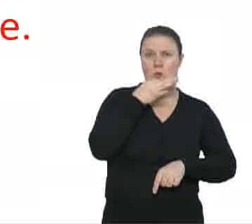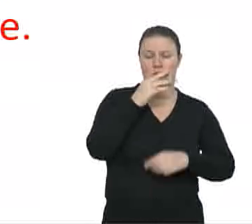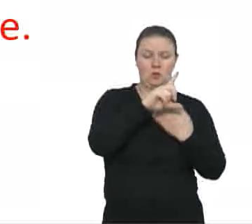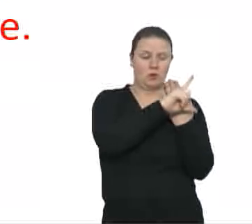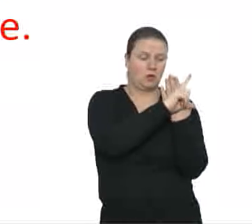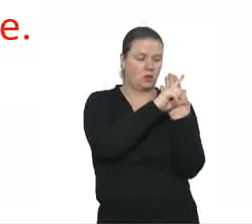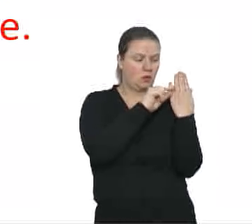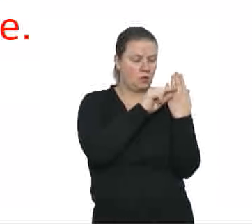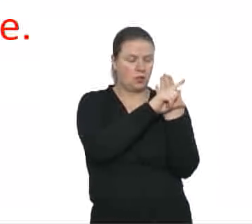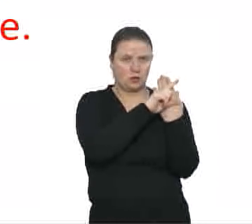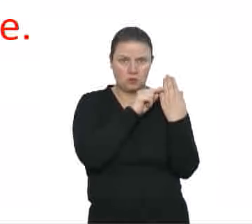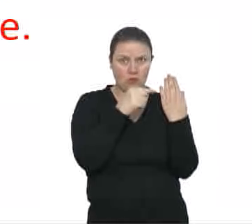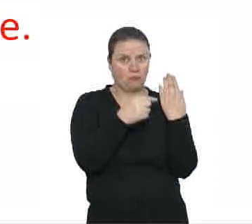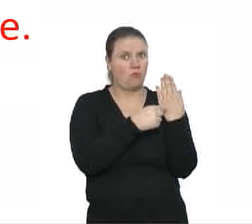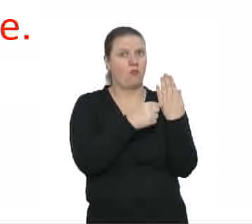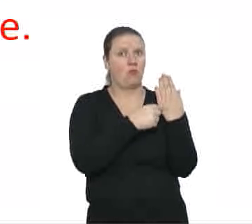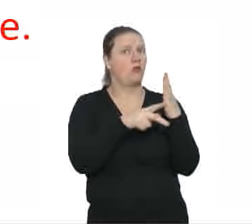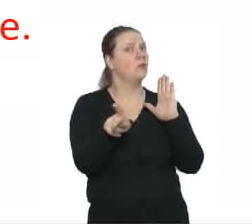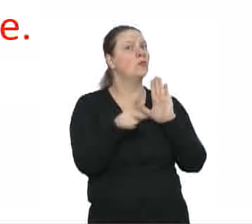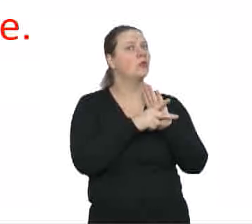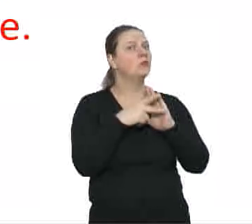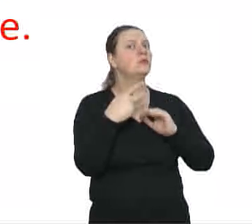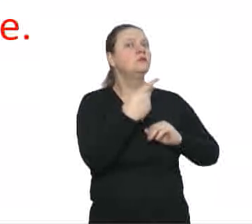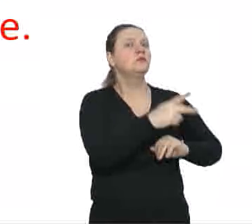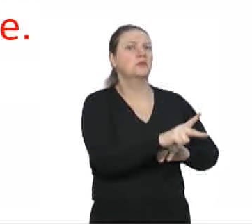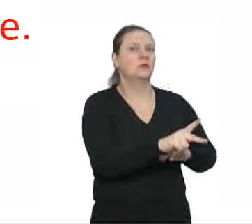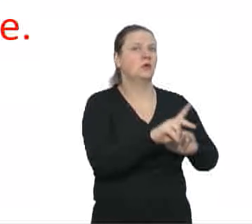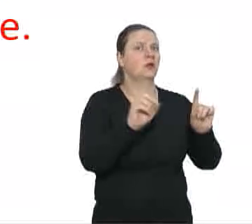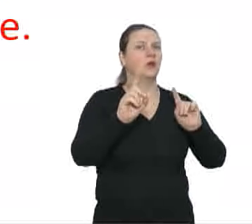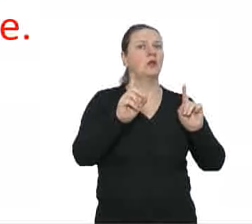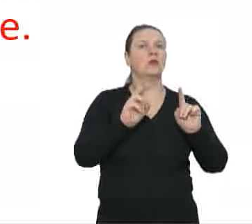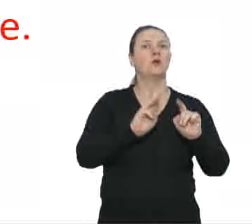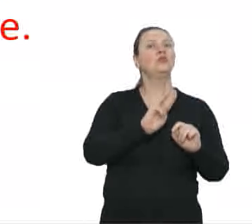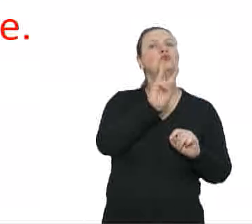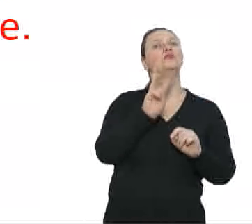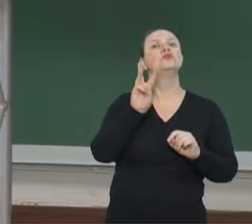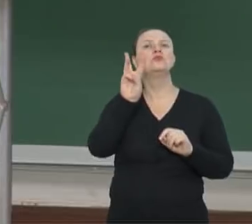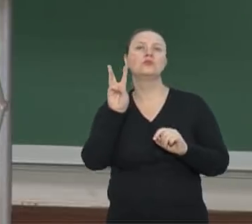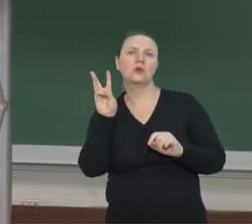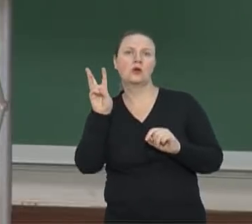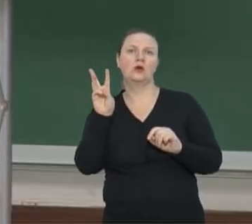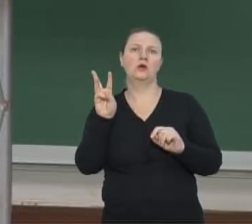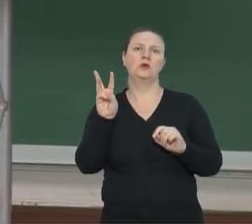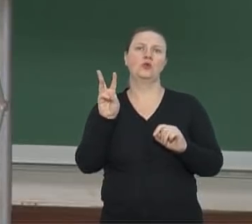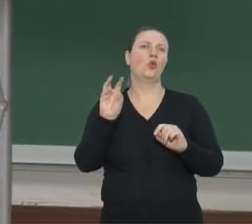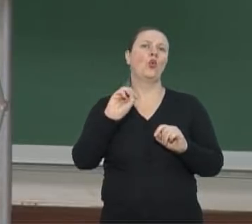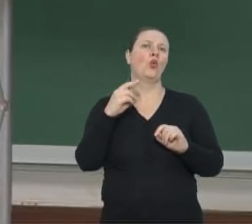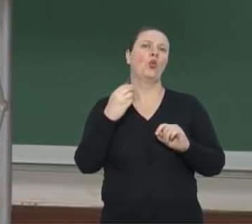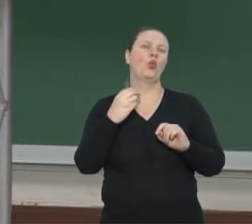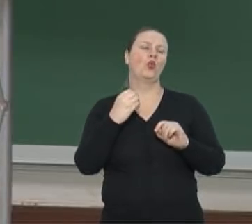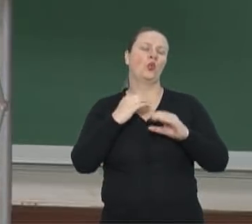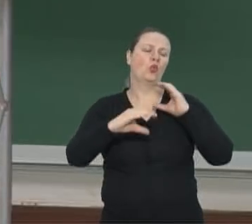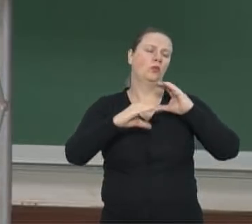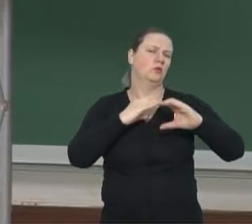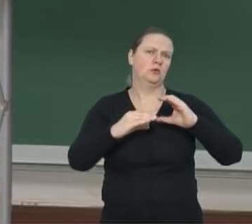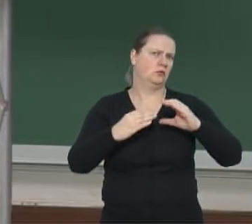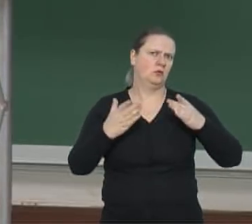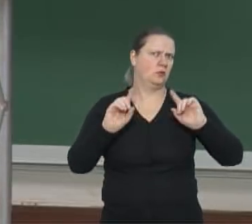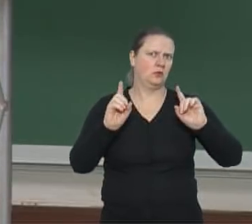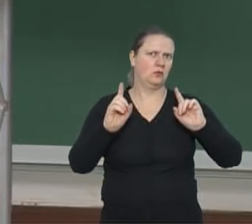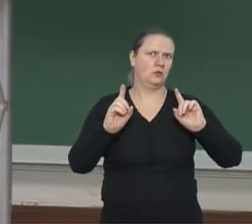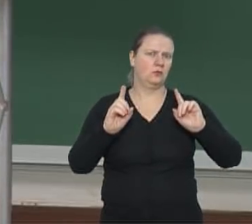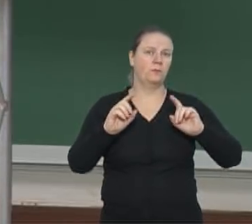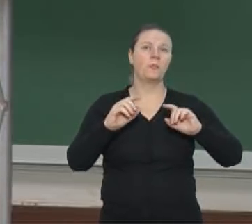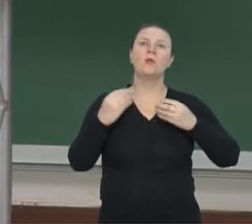e não do veículo que está publicando o artigo. Bom, gente, como assim, professora?